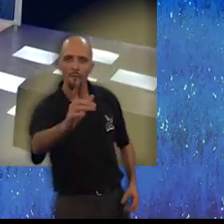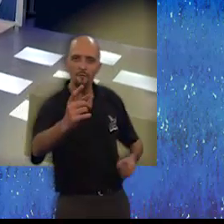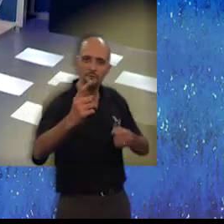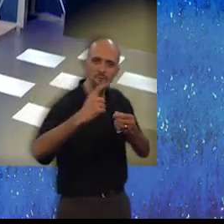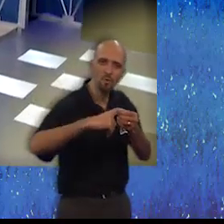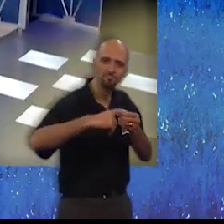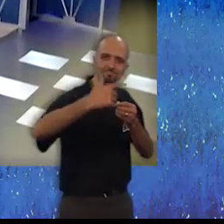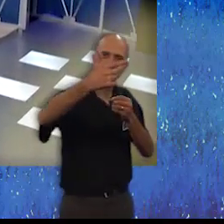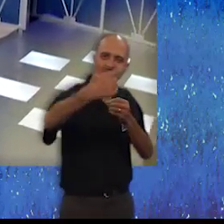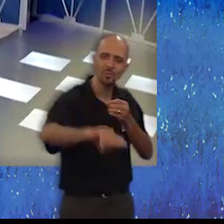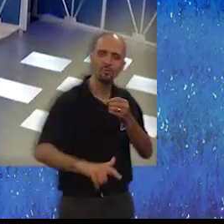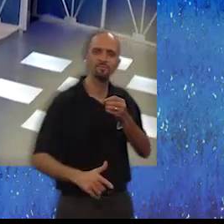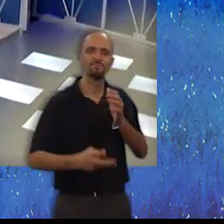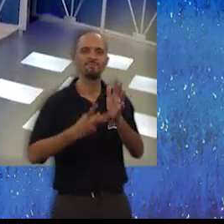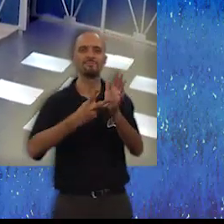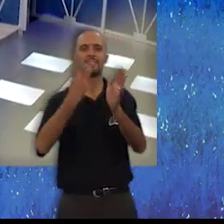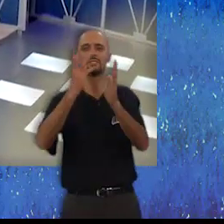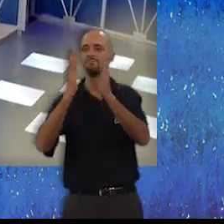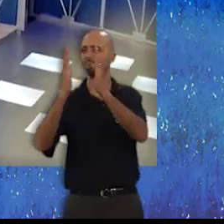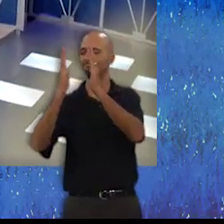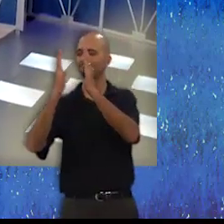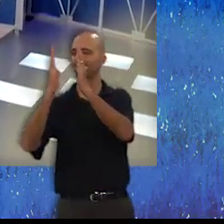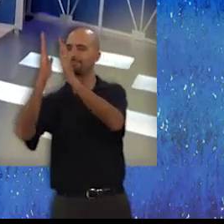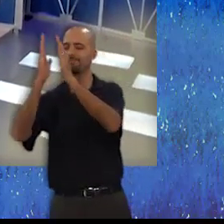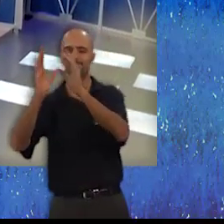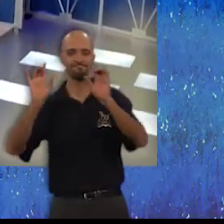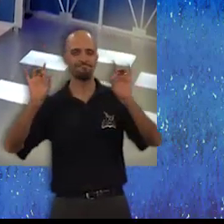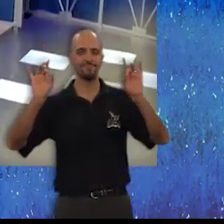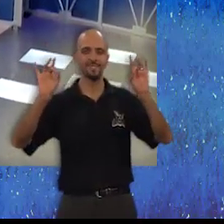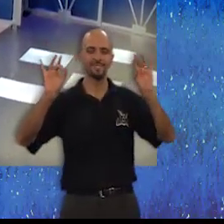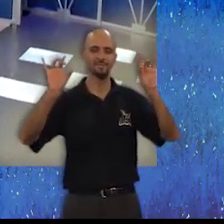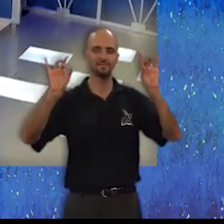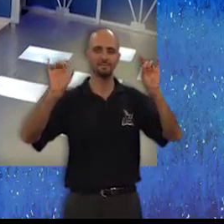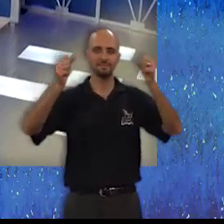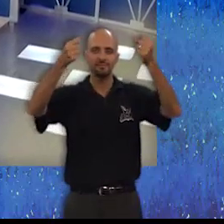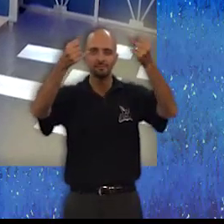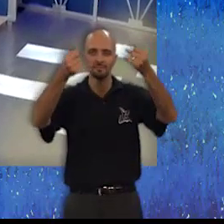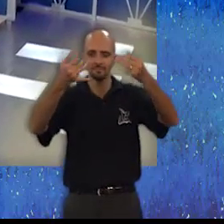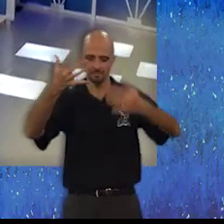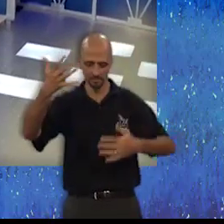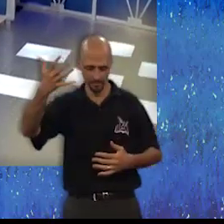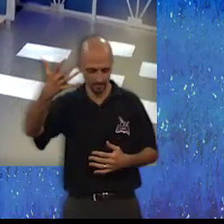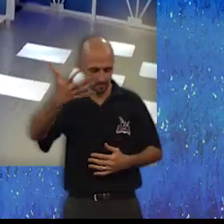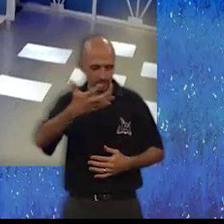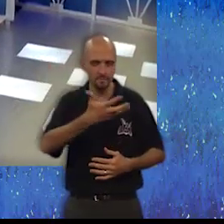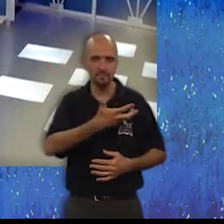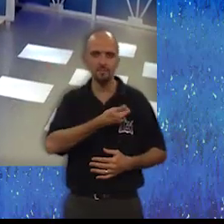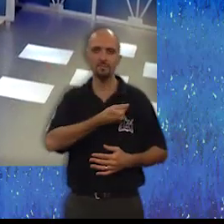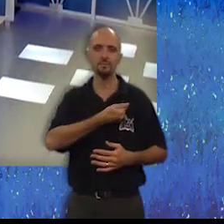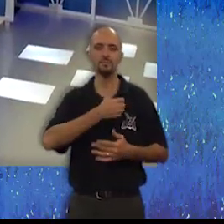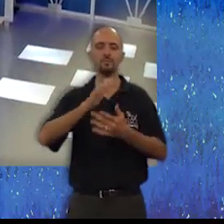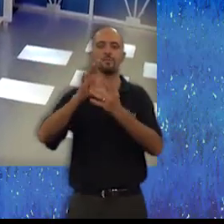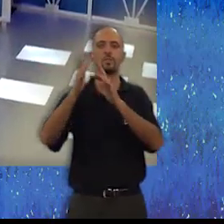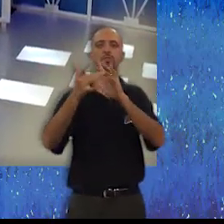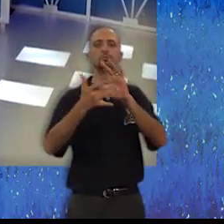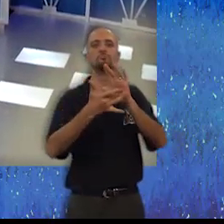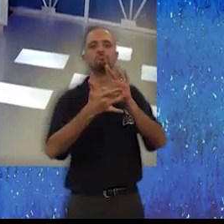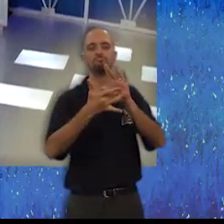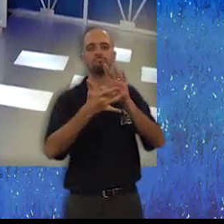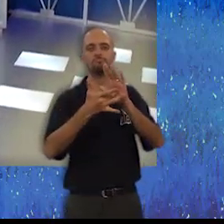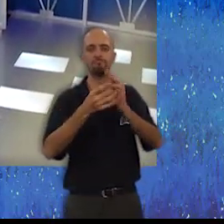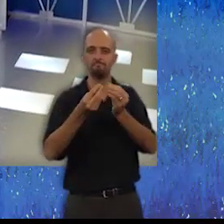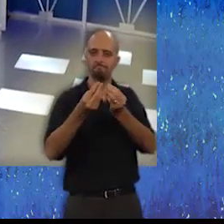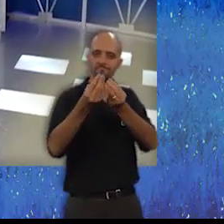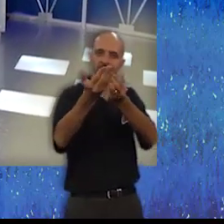Olá, já estamos de volta para o terceiro bloco desse programa especial sobre a salvação. A salvação de Jesus,